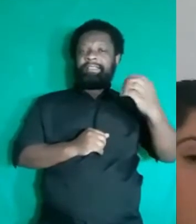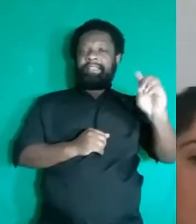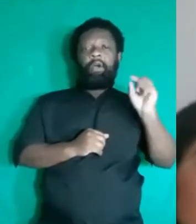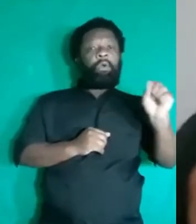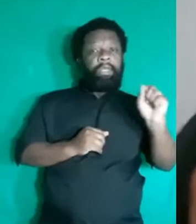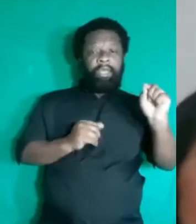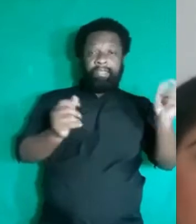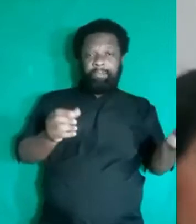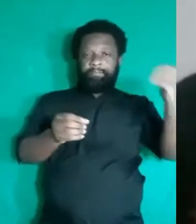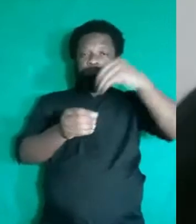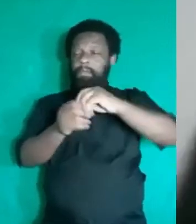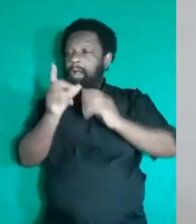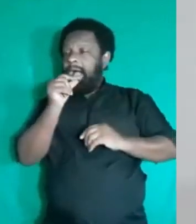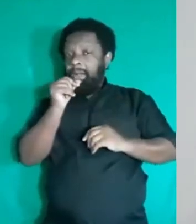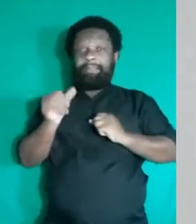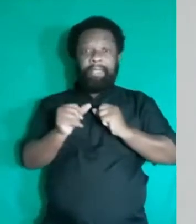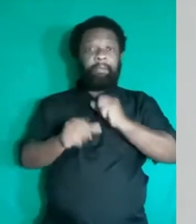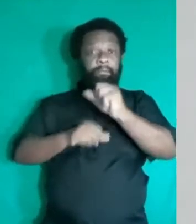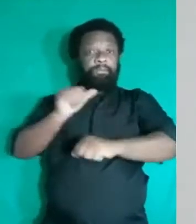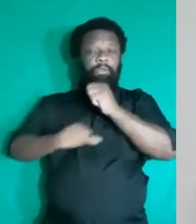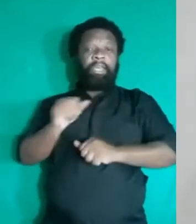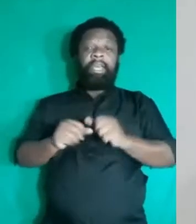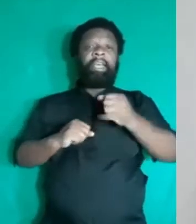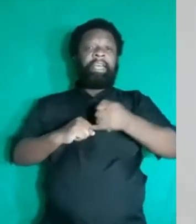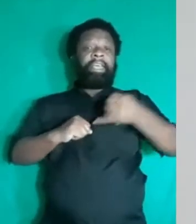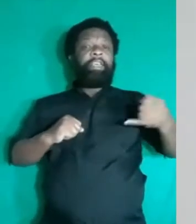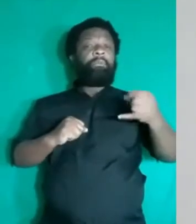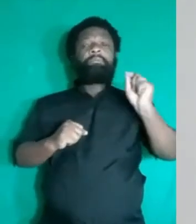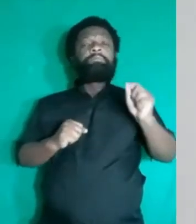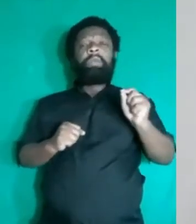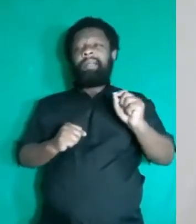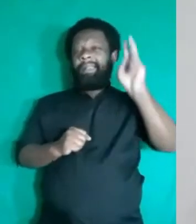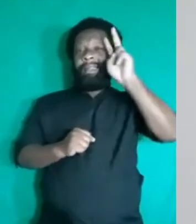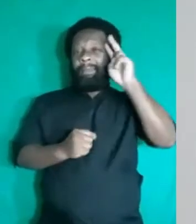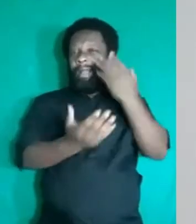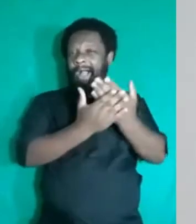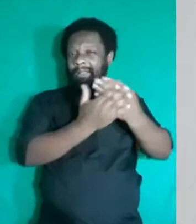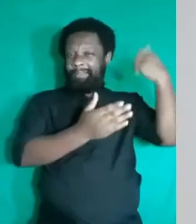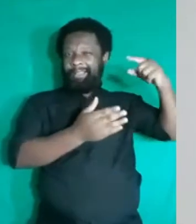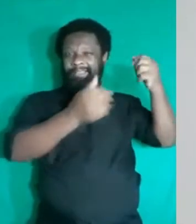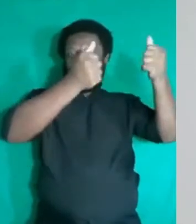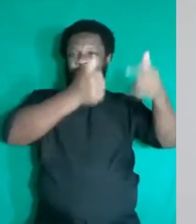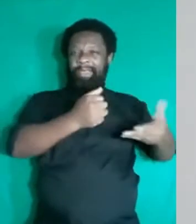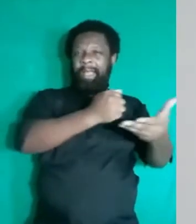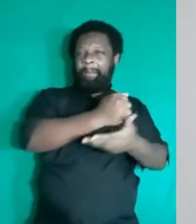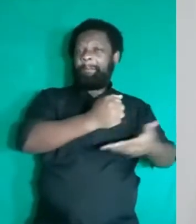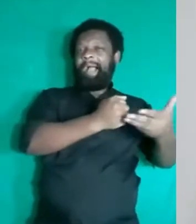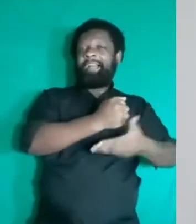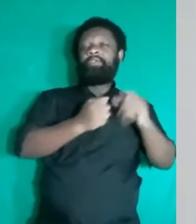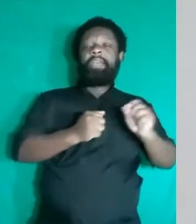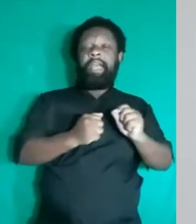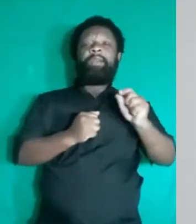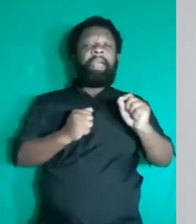pessoal, ionização, né? Ou seja, ácido é toda substância que em água sofre ionização. O que seria essa ionização? Vamos relembrar um